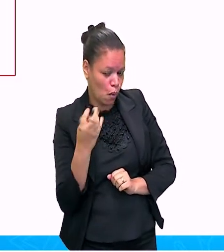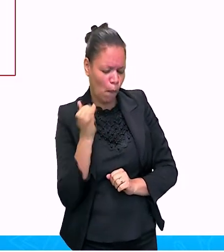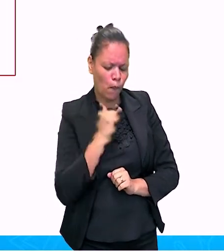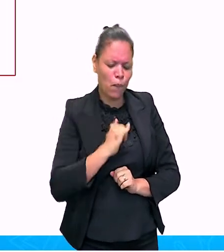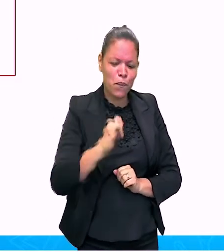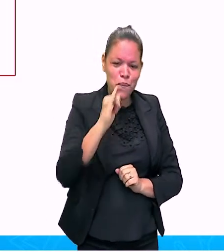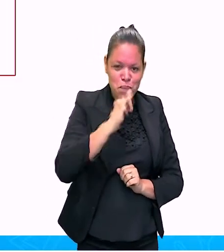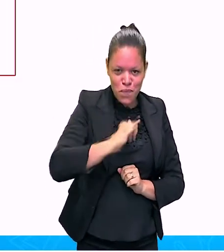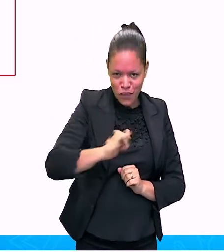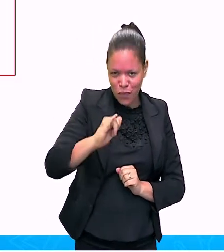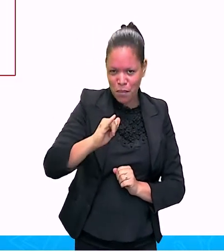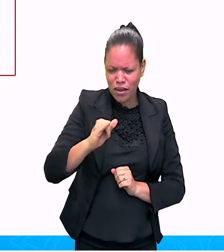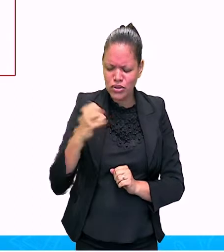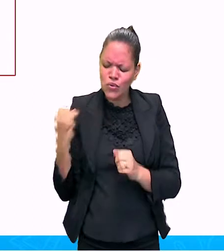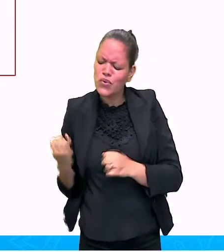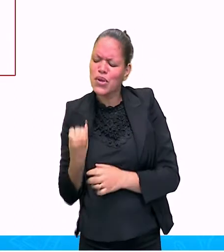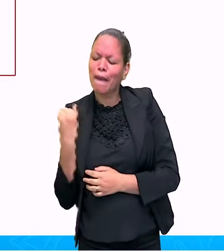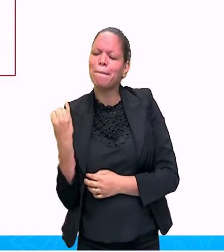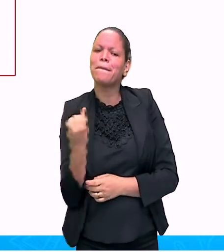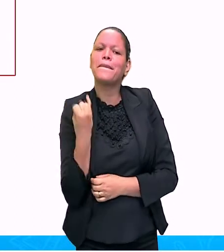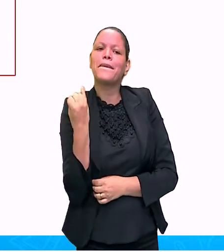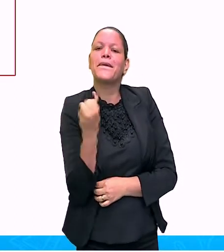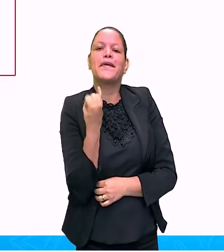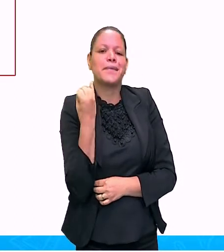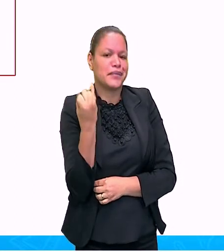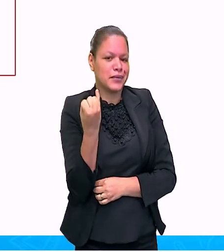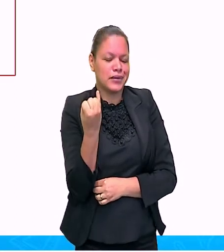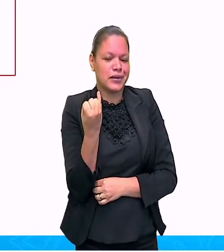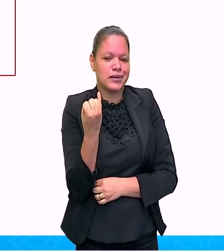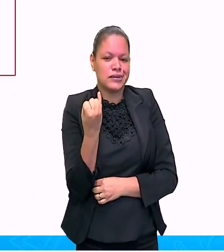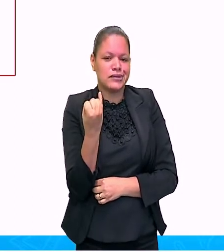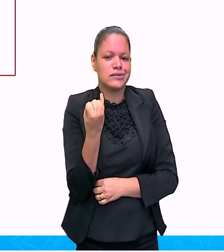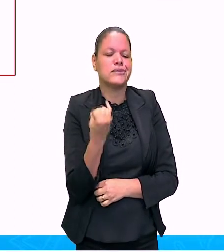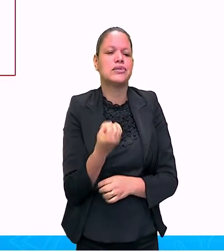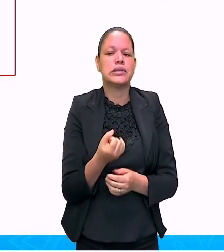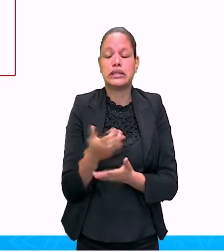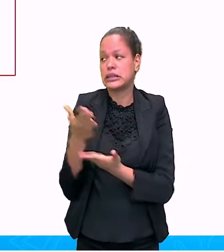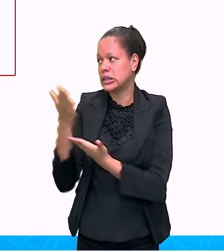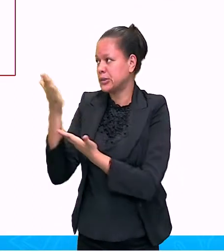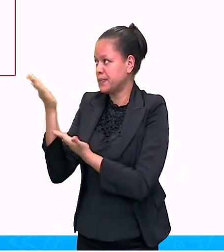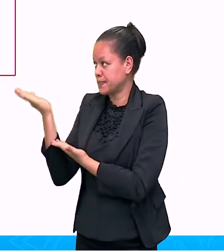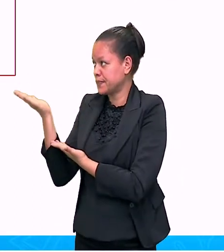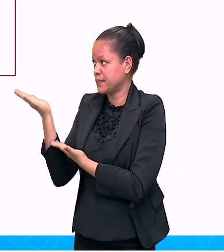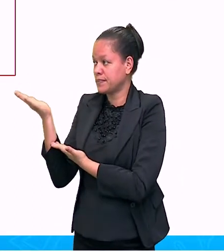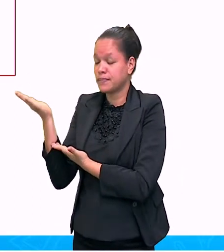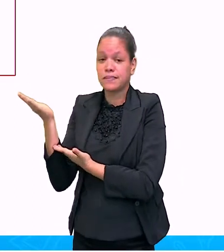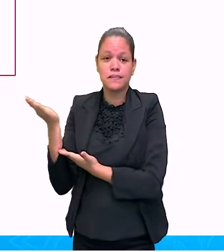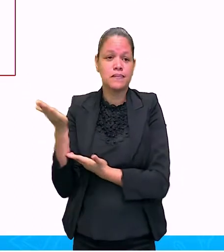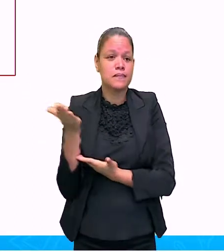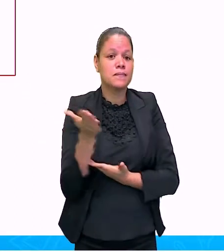para a leitura dos nossos textos e principalmente desse texto.